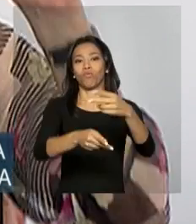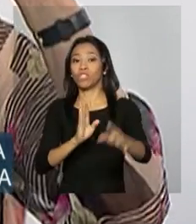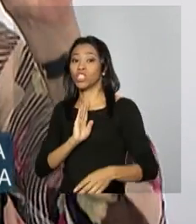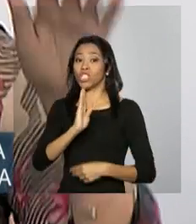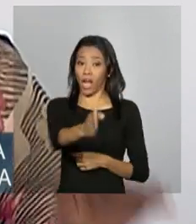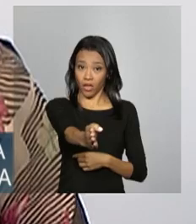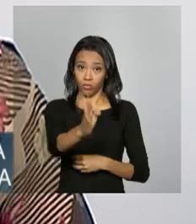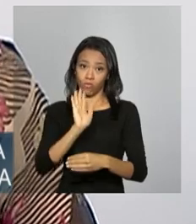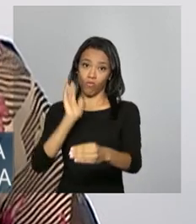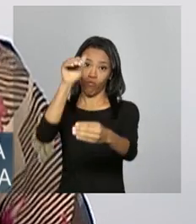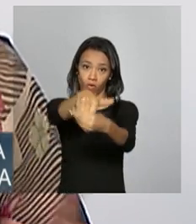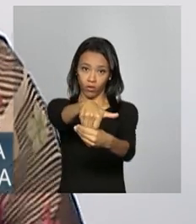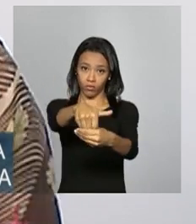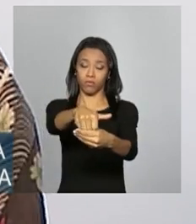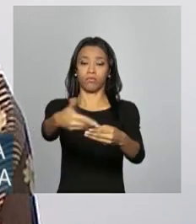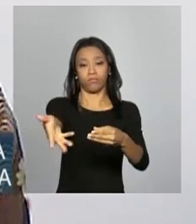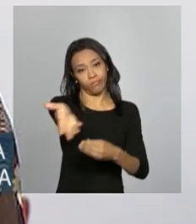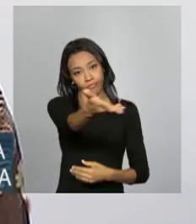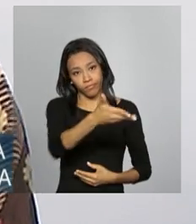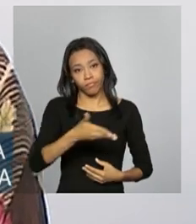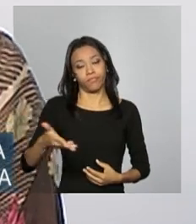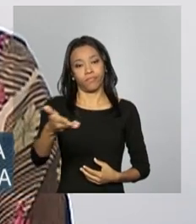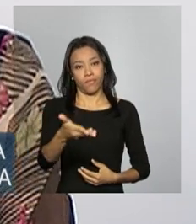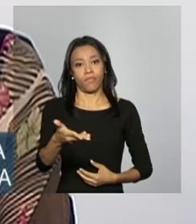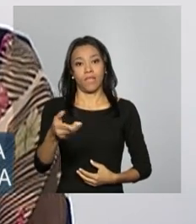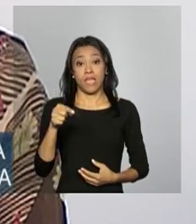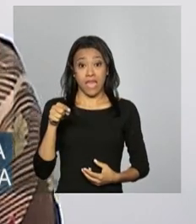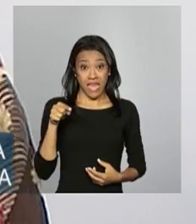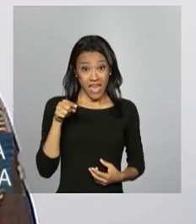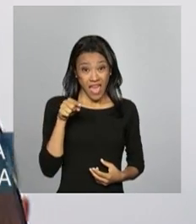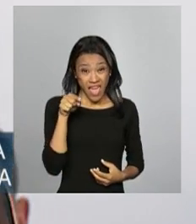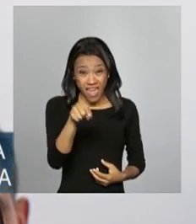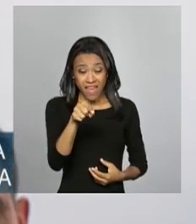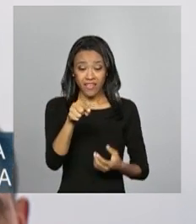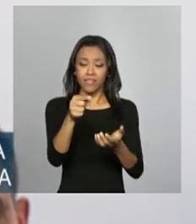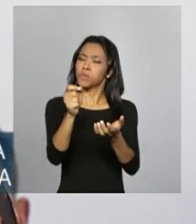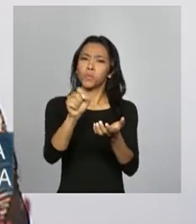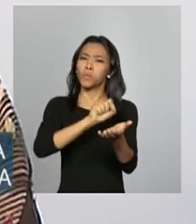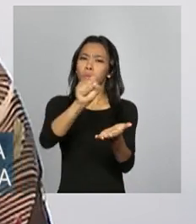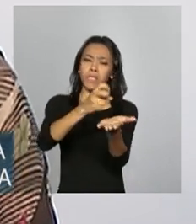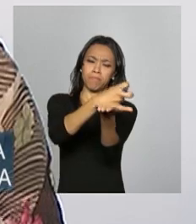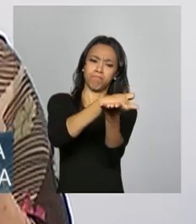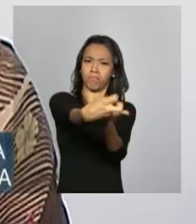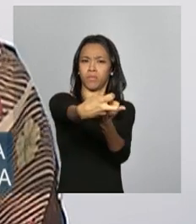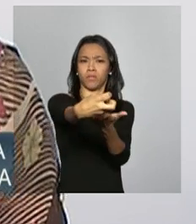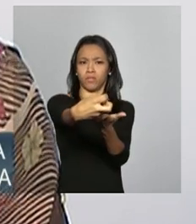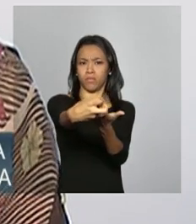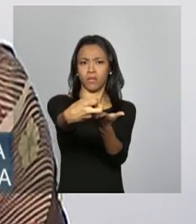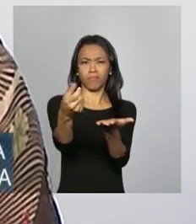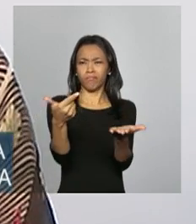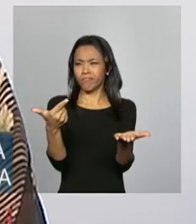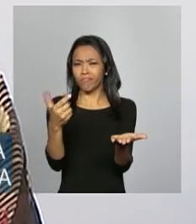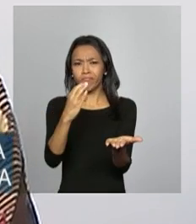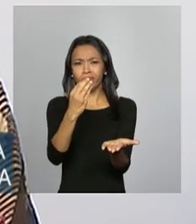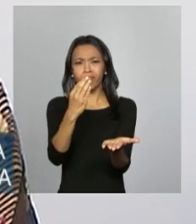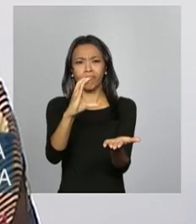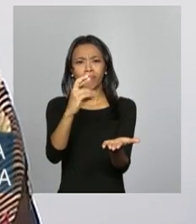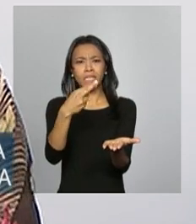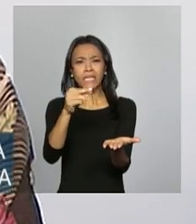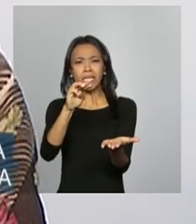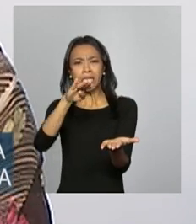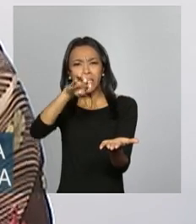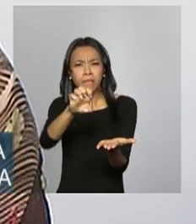popular direto. Esse impeachment, sem crime, esse